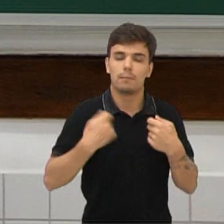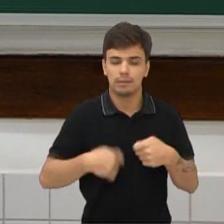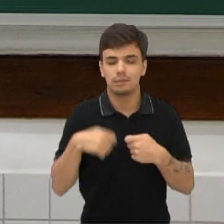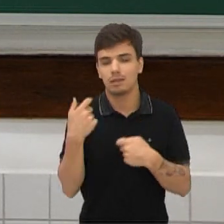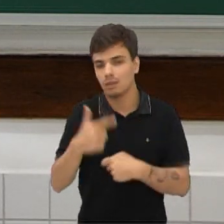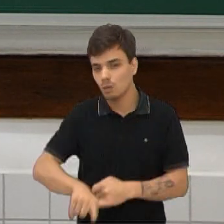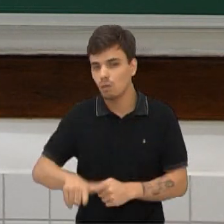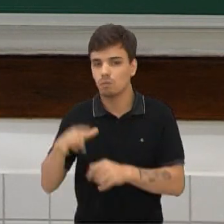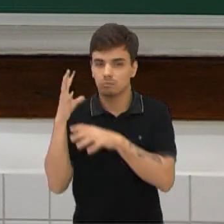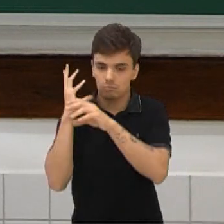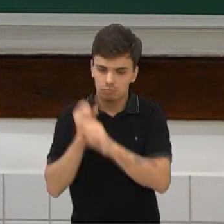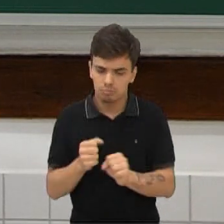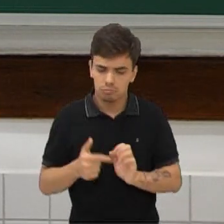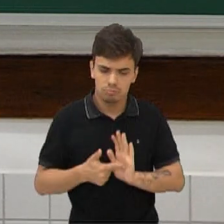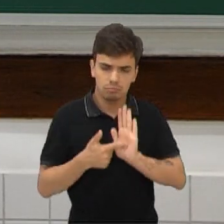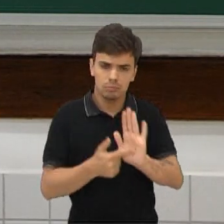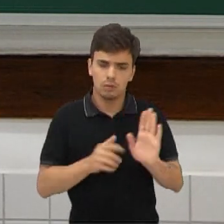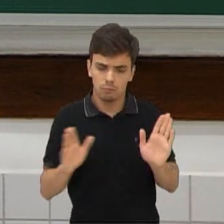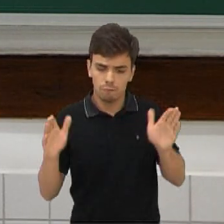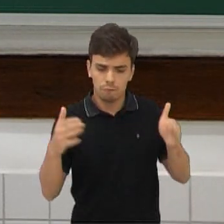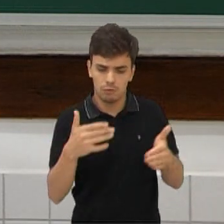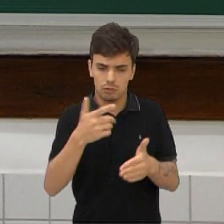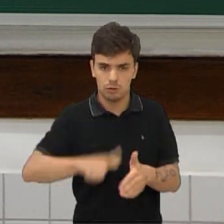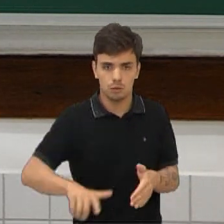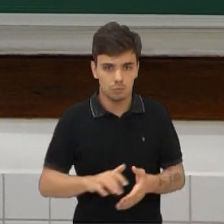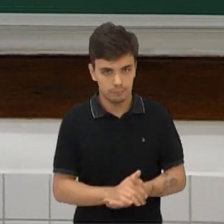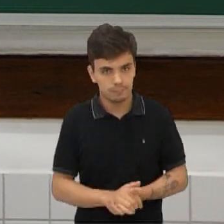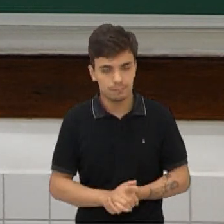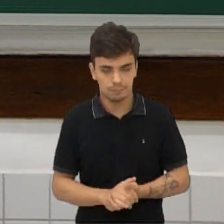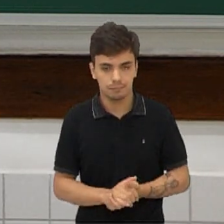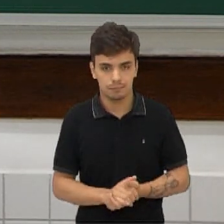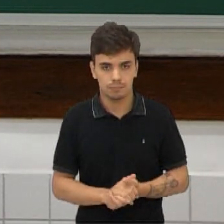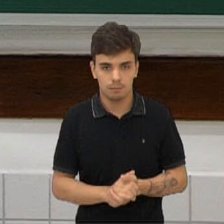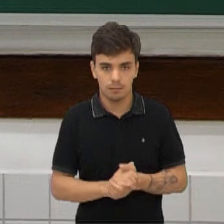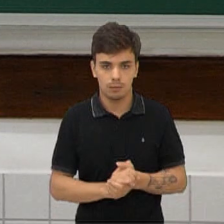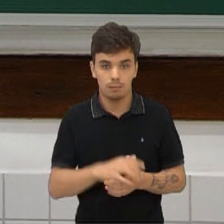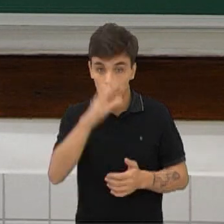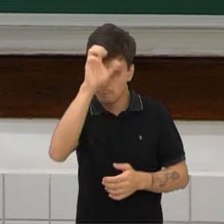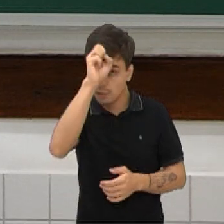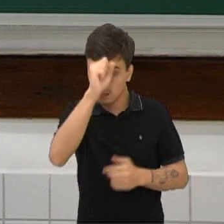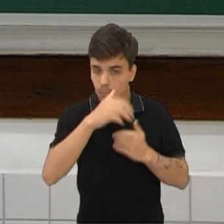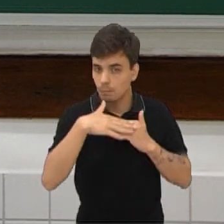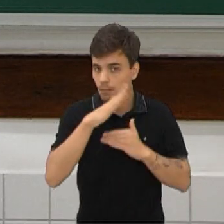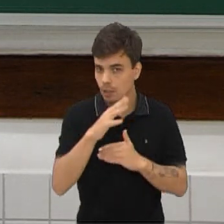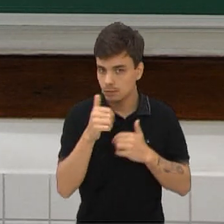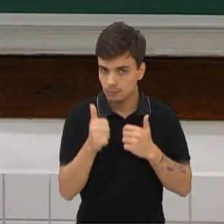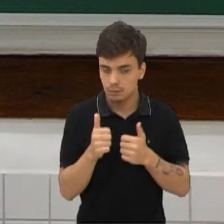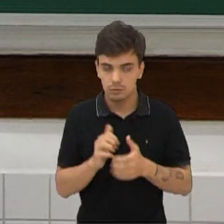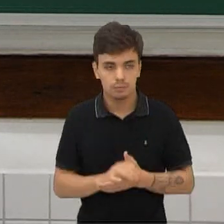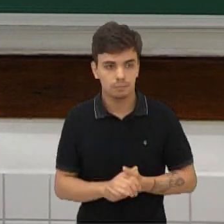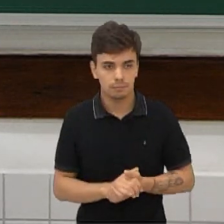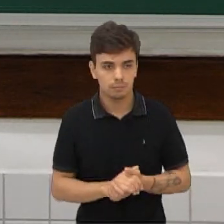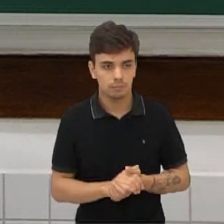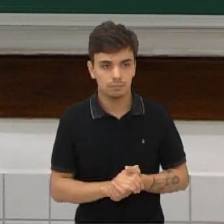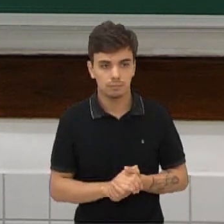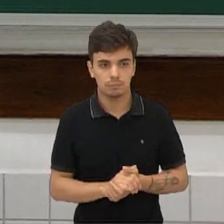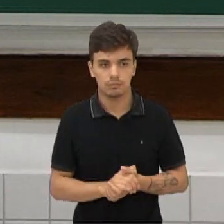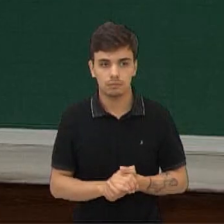dar uma enfatizada, a gente voltar, a gente repensar sobre isso, que é para a gente aprender bem. Vamos ver então o que deu